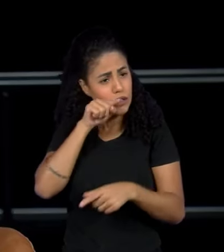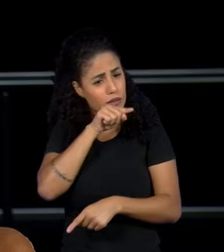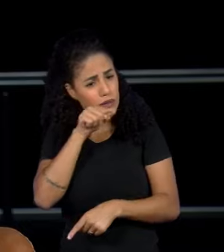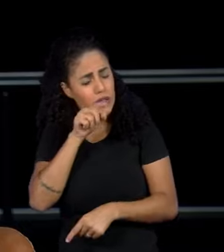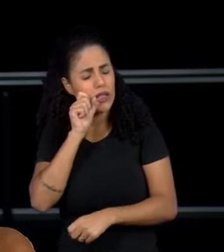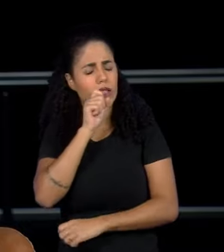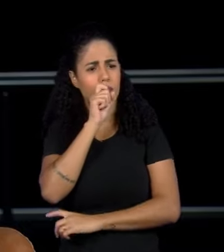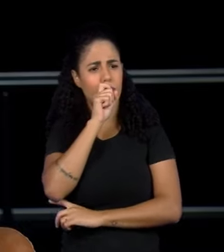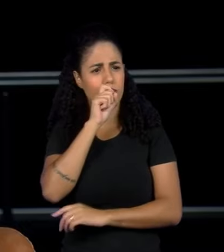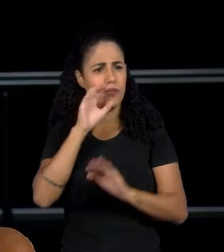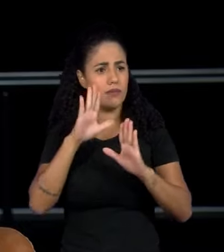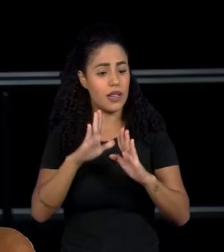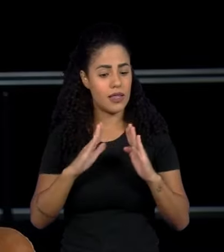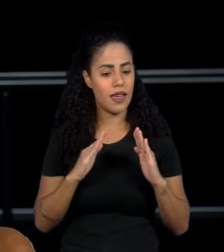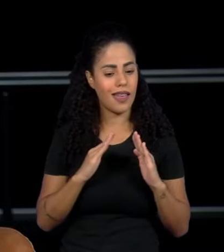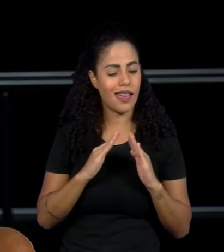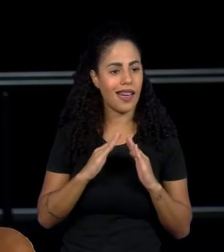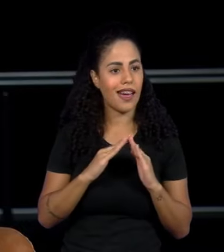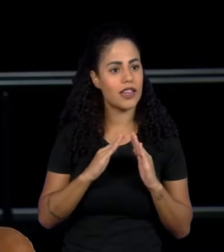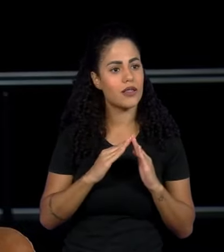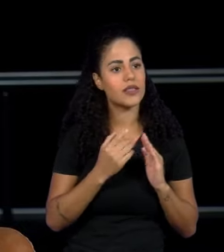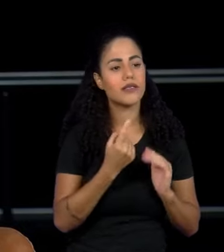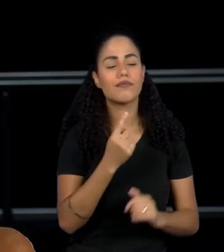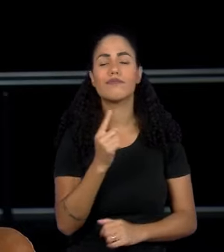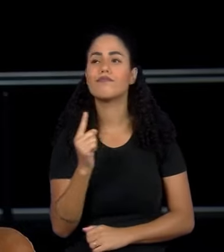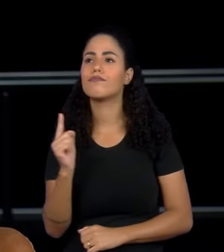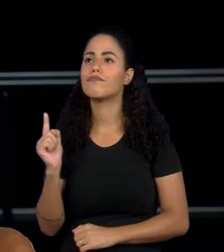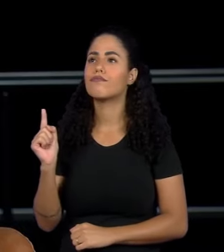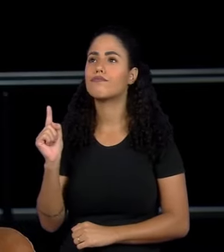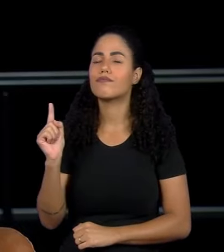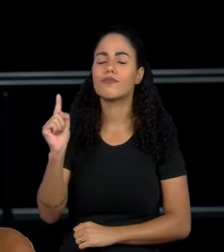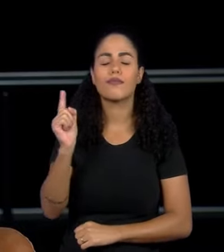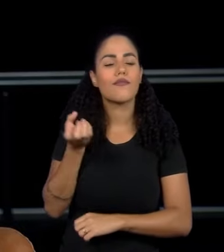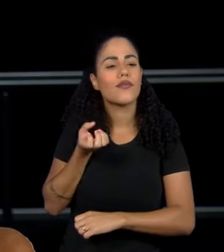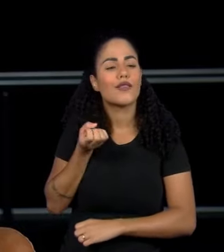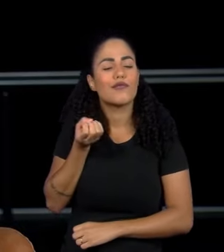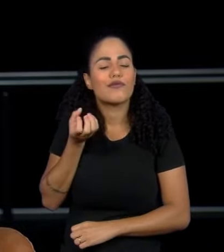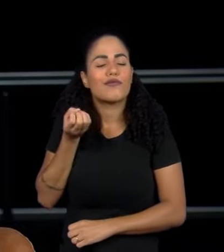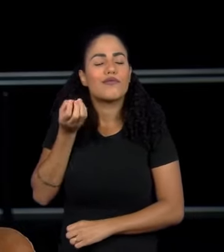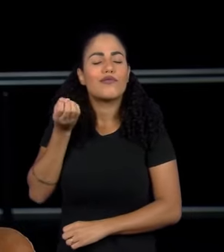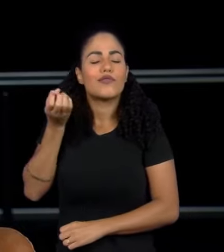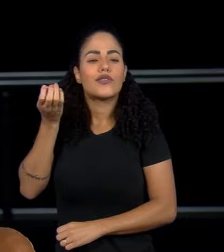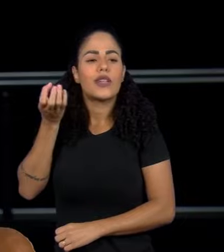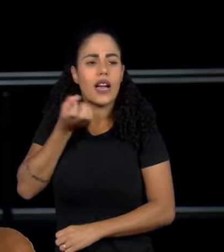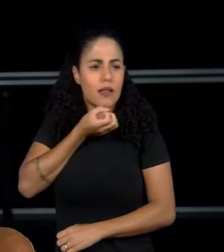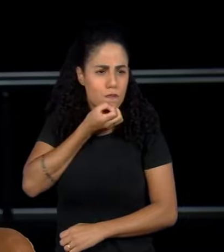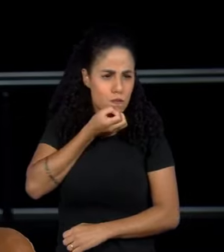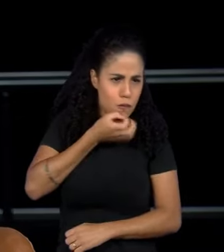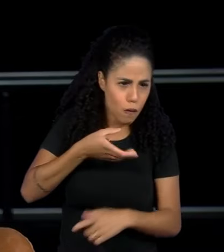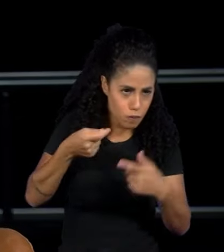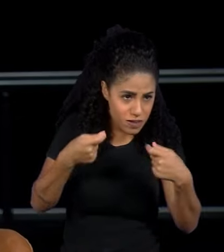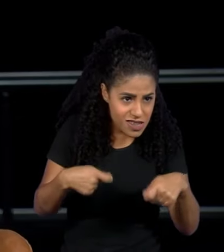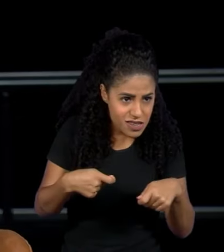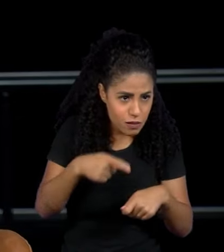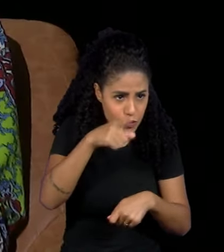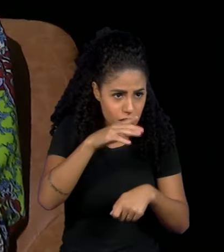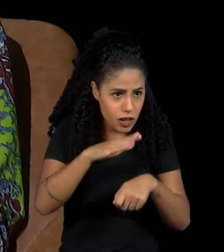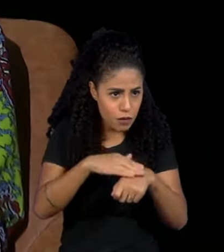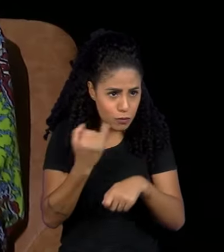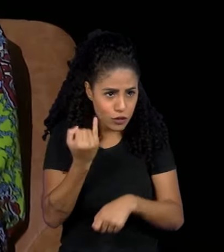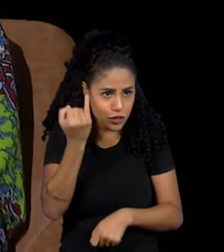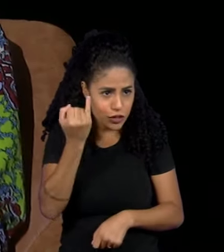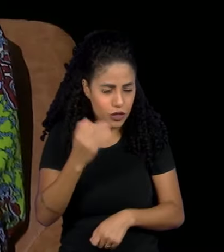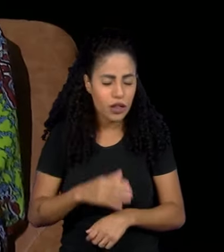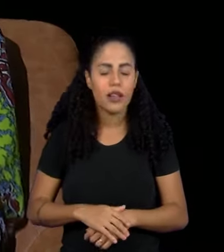é fora de casa que você se sente mais em casa. Viajar é uma necessidade essencial para você?